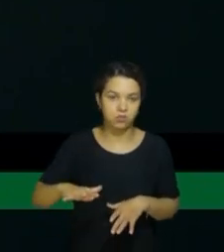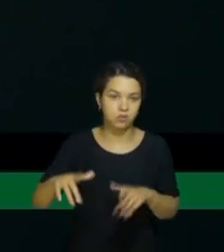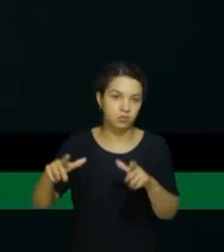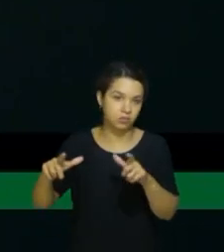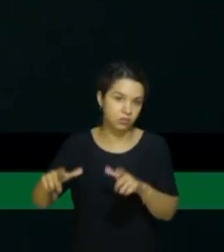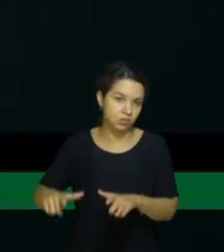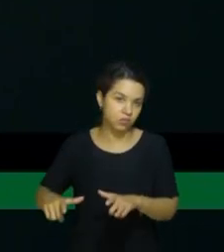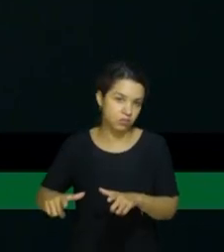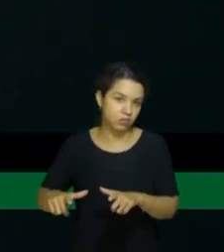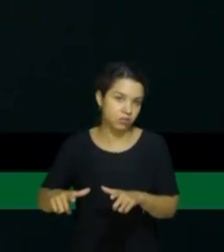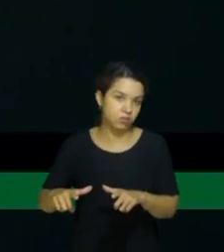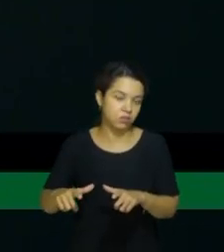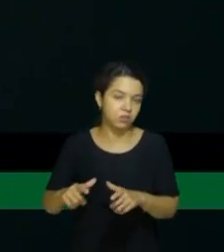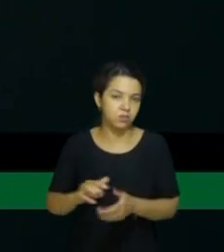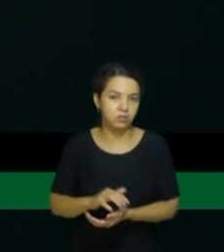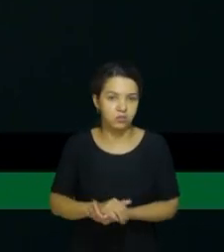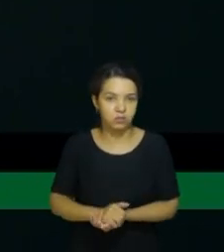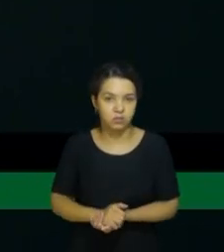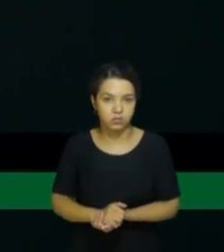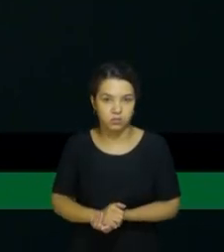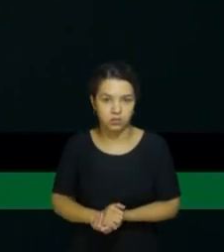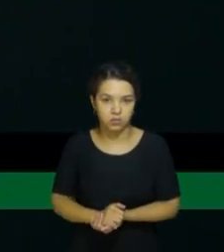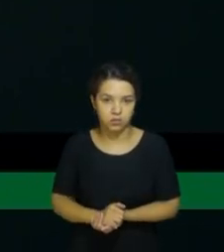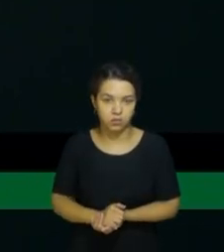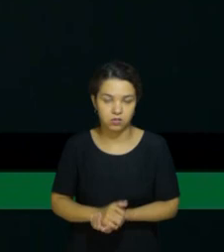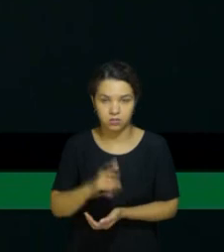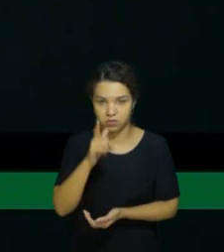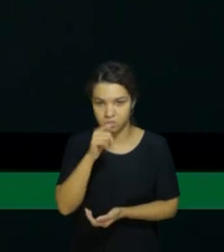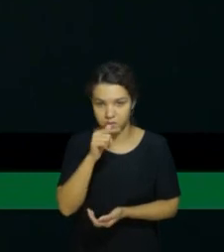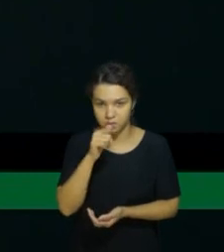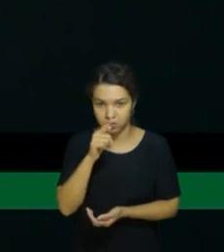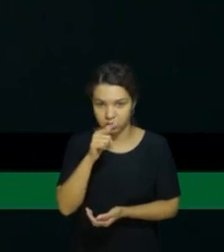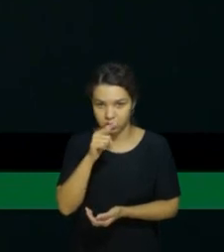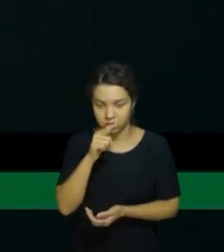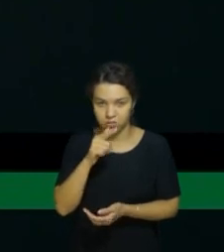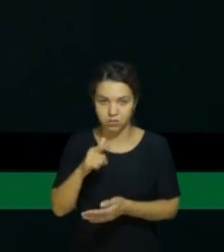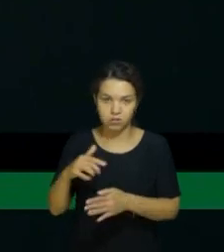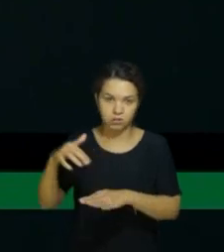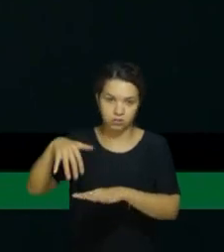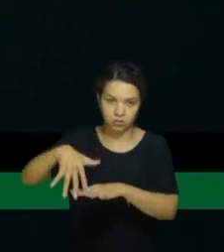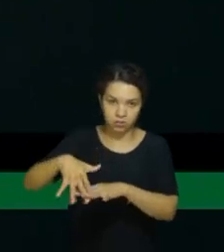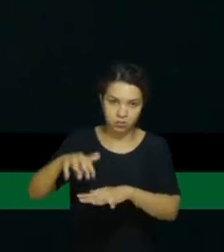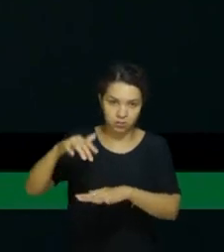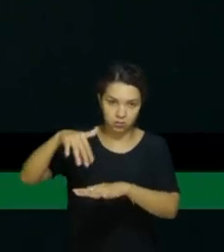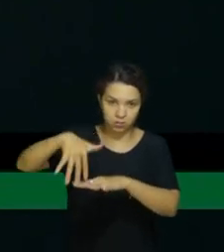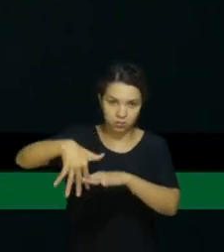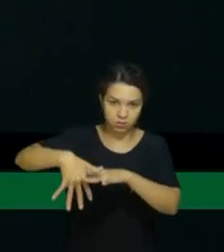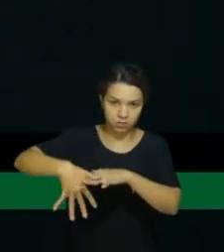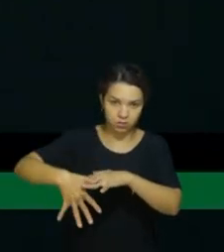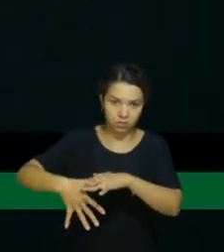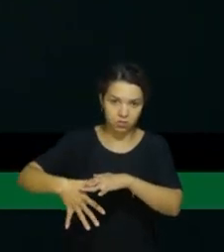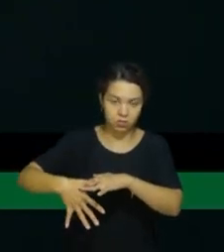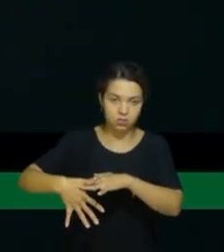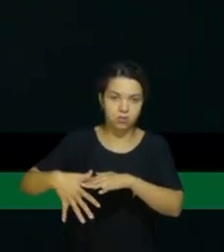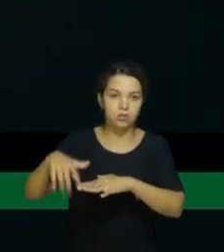a impermeabilização das águas ela de fato eh